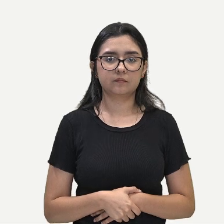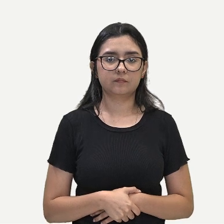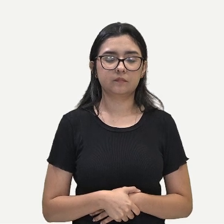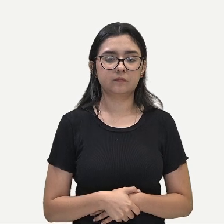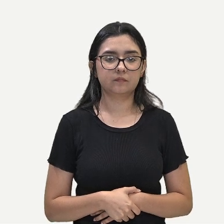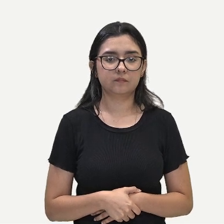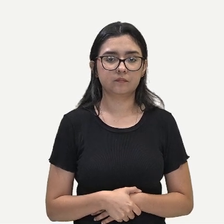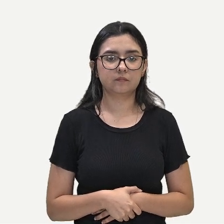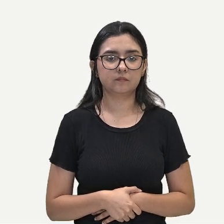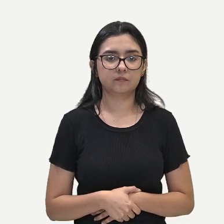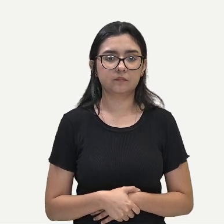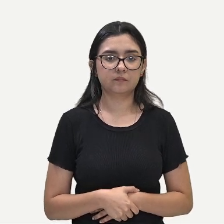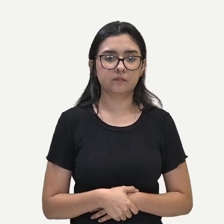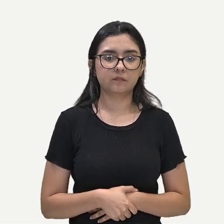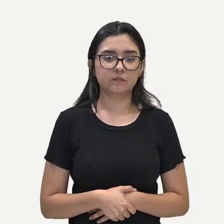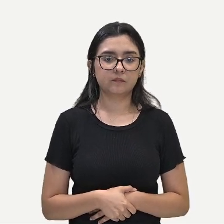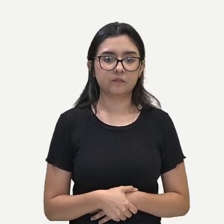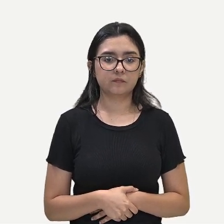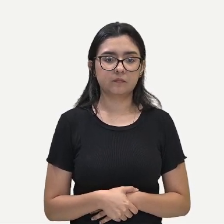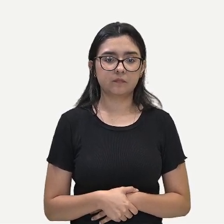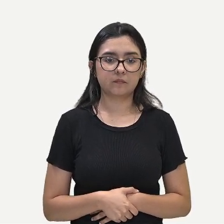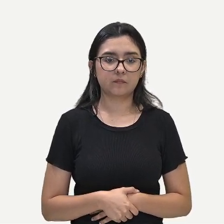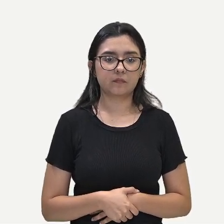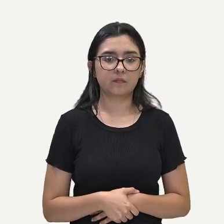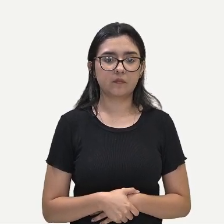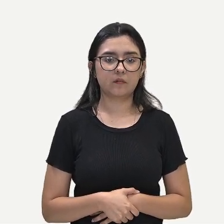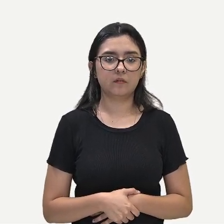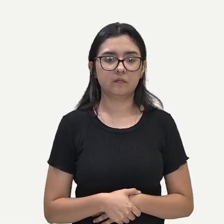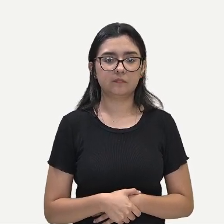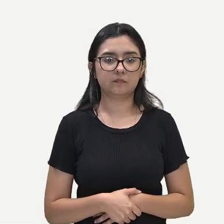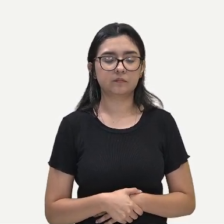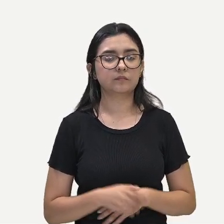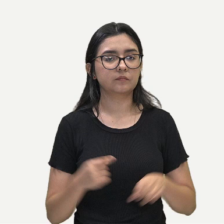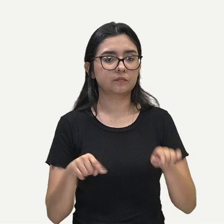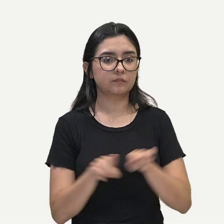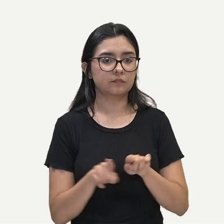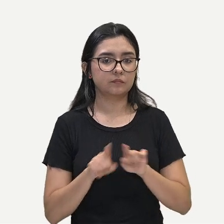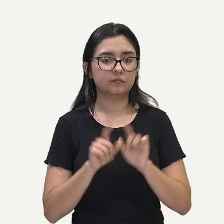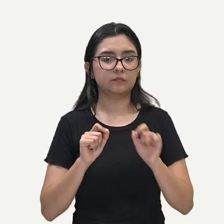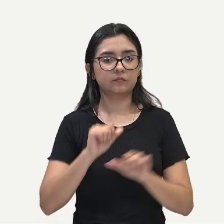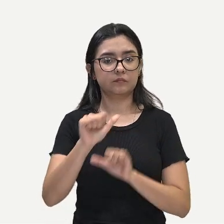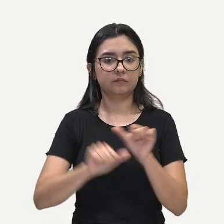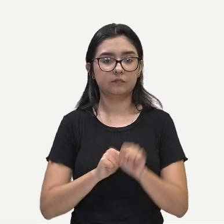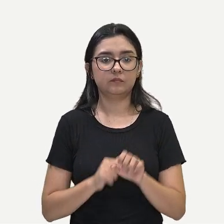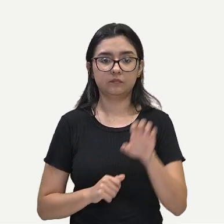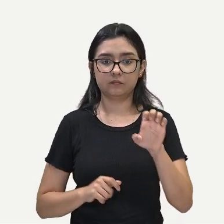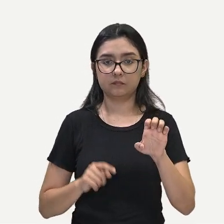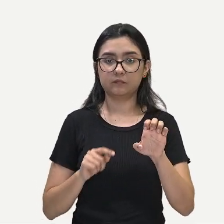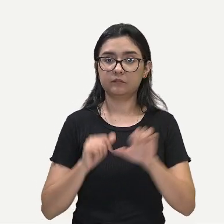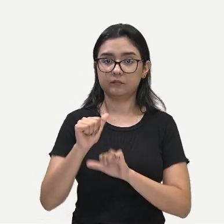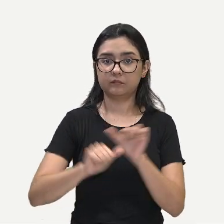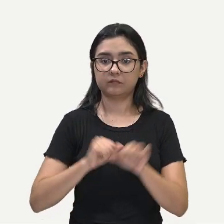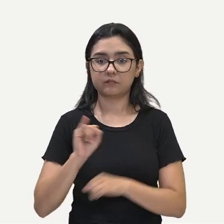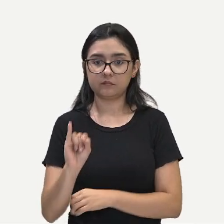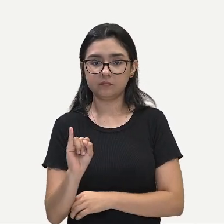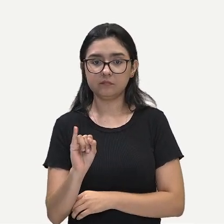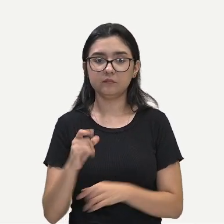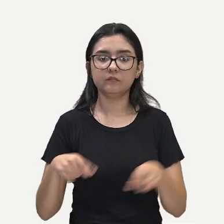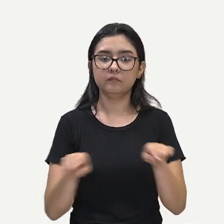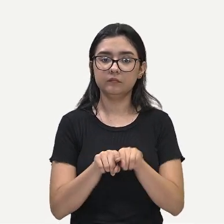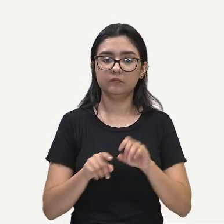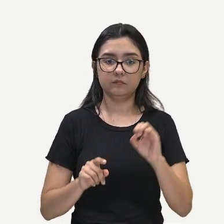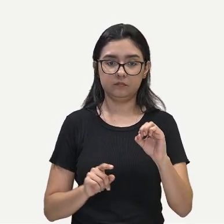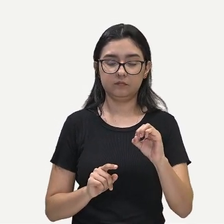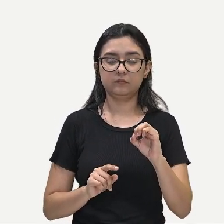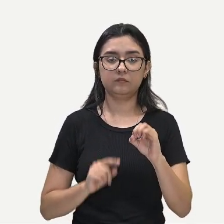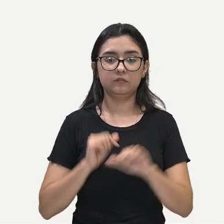regra general, la E, né, vai se transformar em I e la O vai se